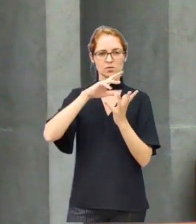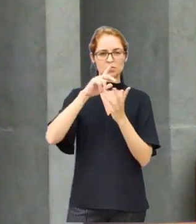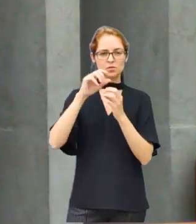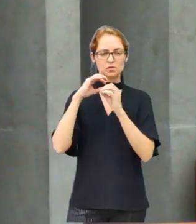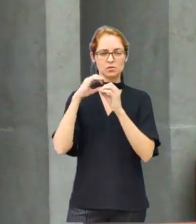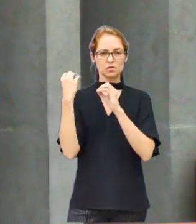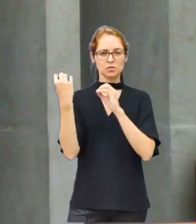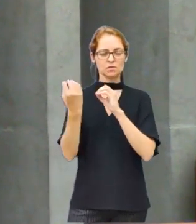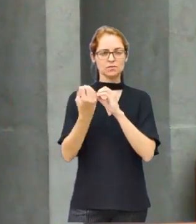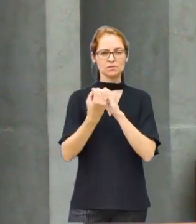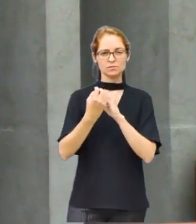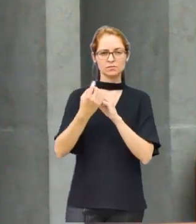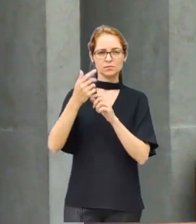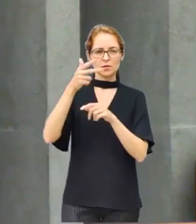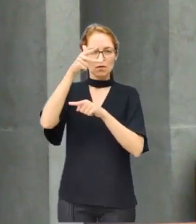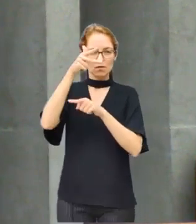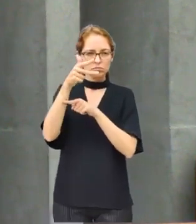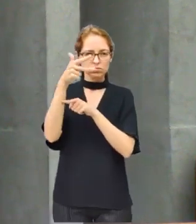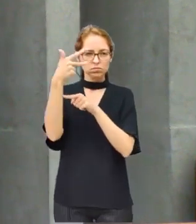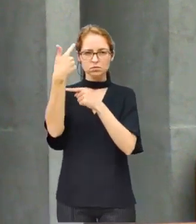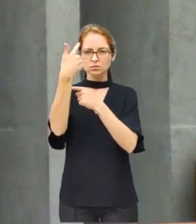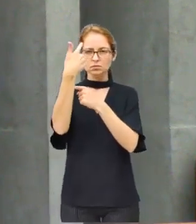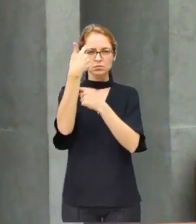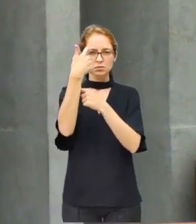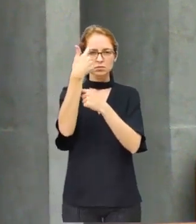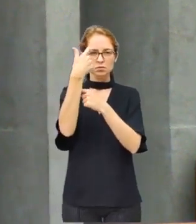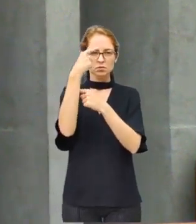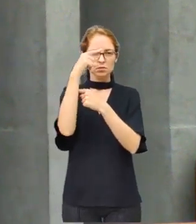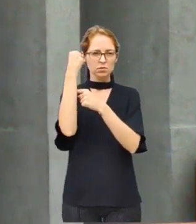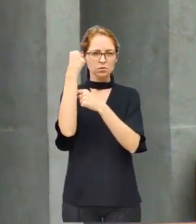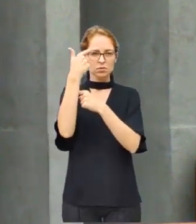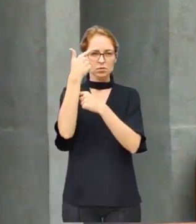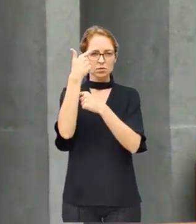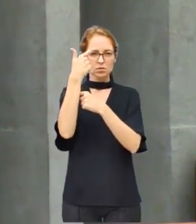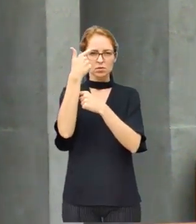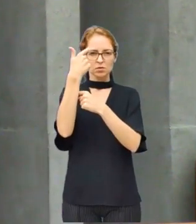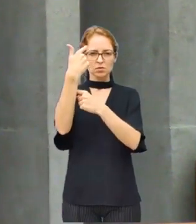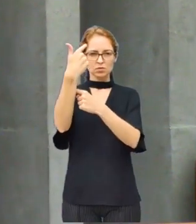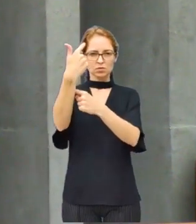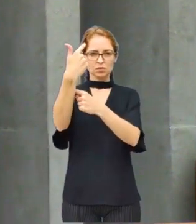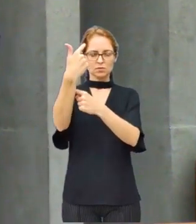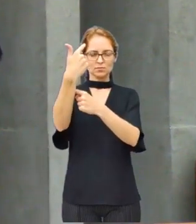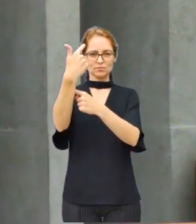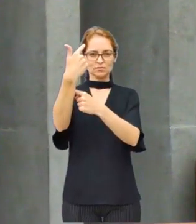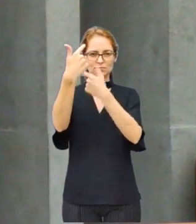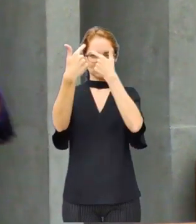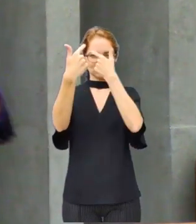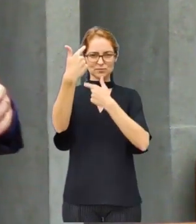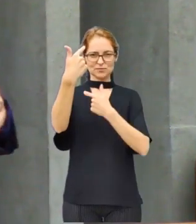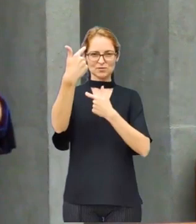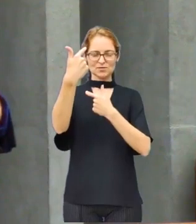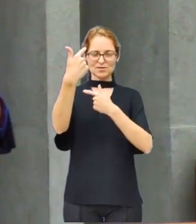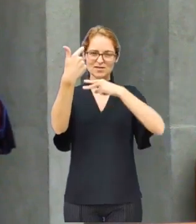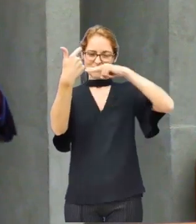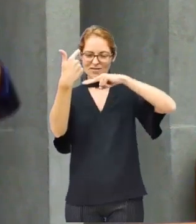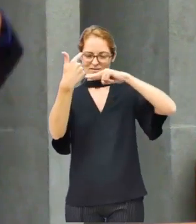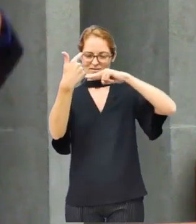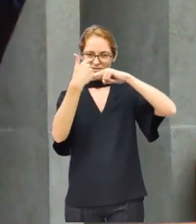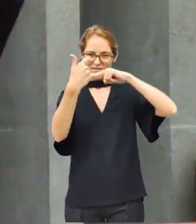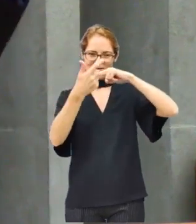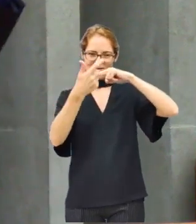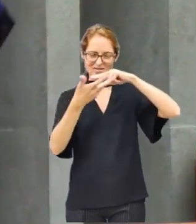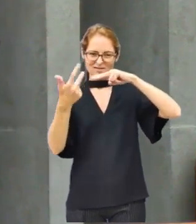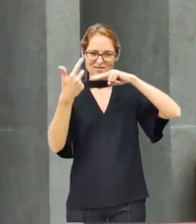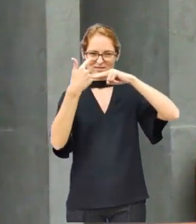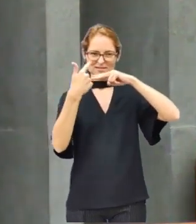olho de uma pessoa, então essa câmera vai afastando, mostra essa pessoa deitada sobre um jardim, a câmera